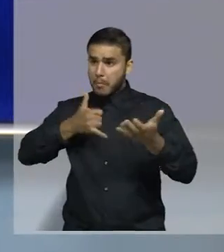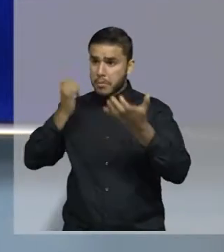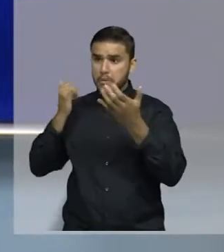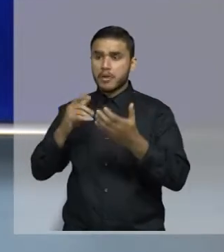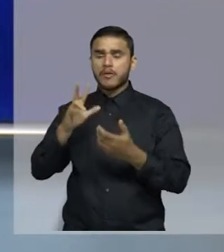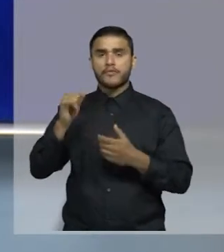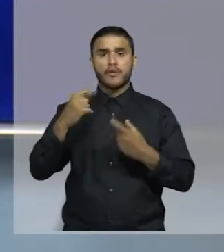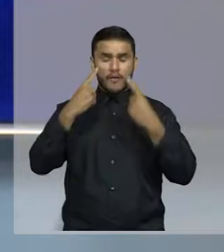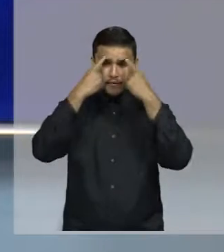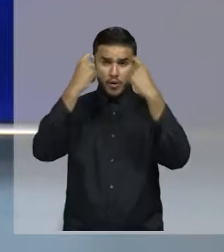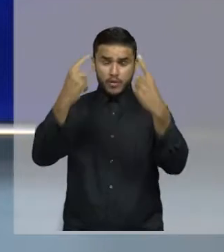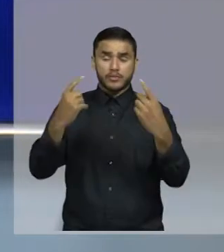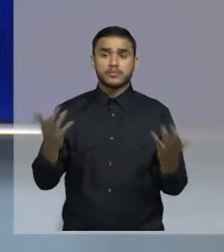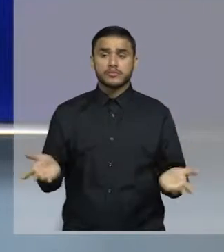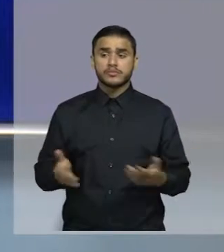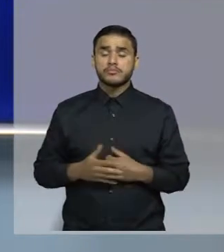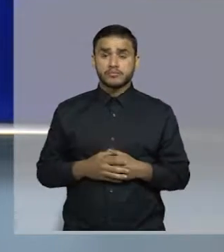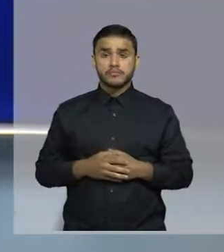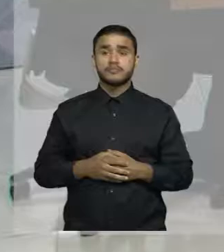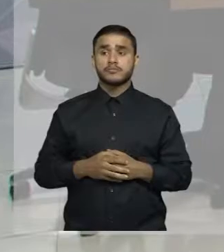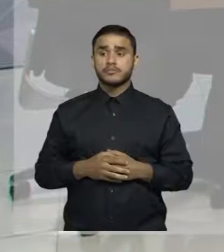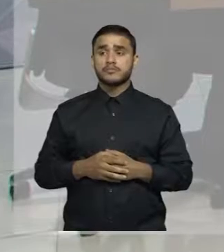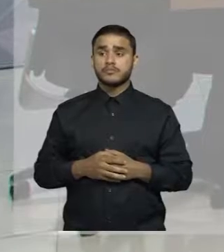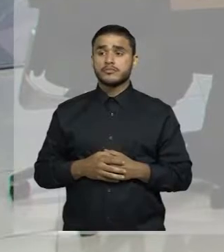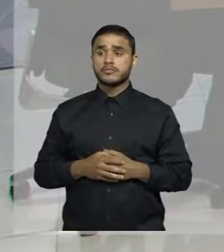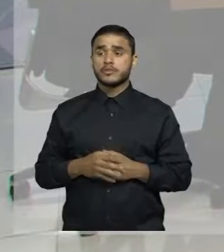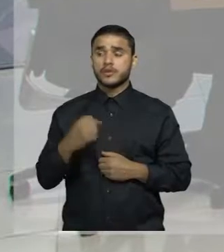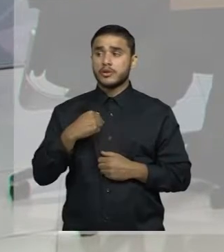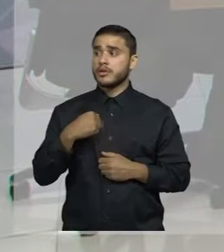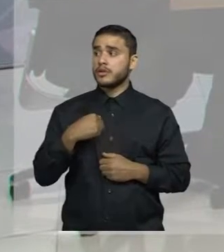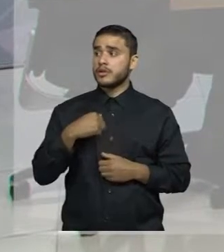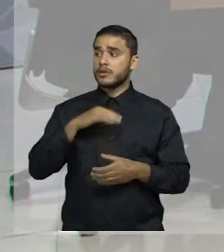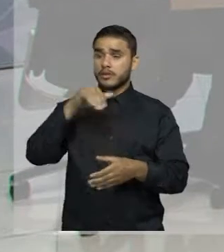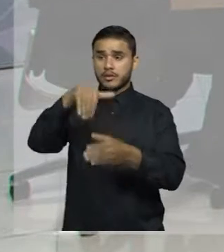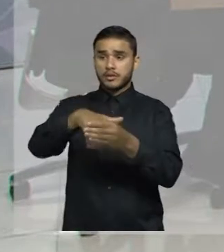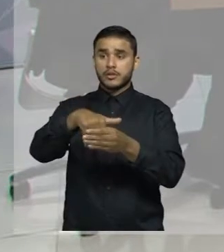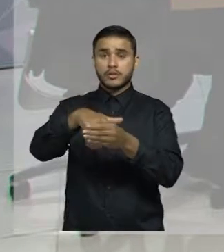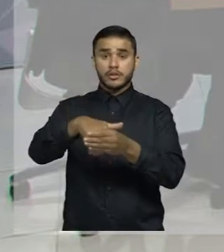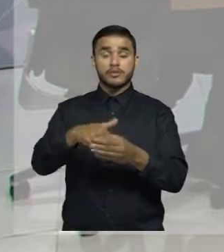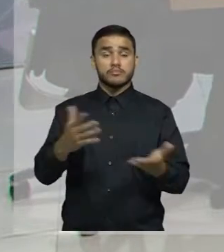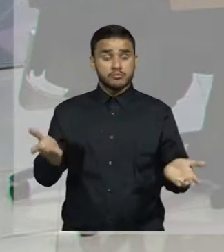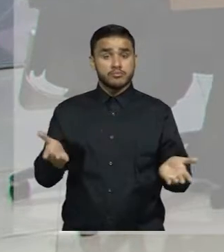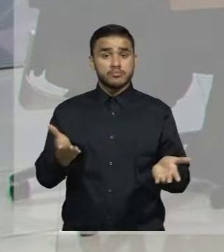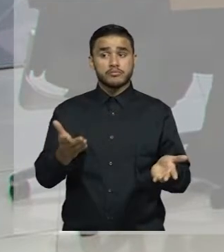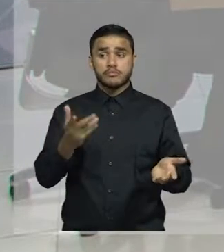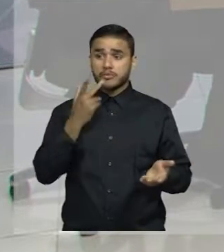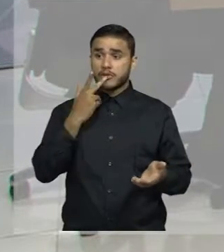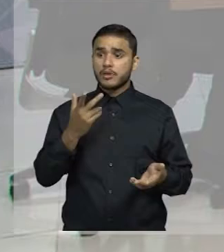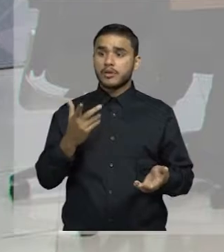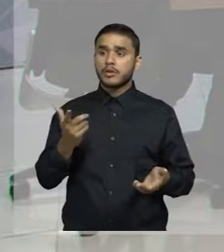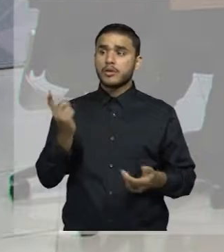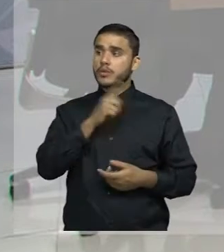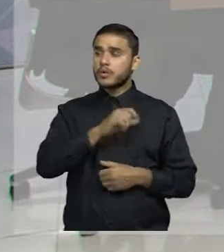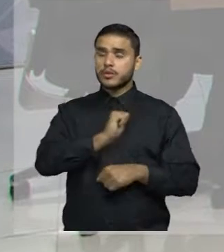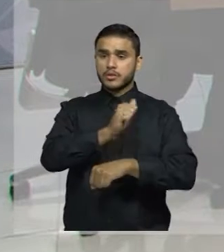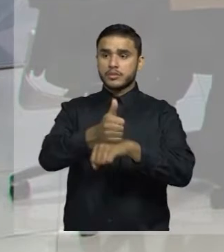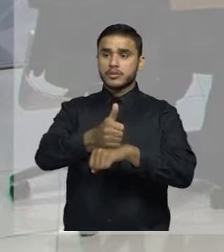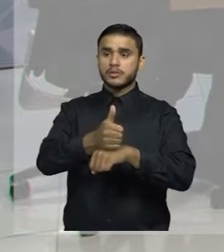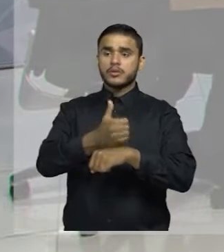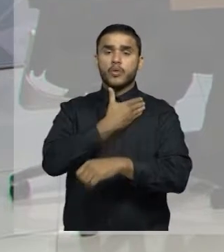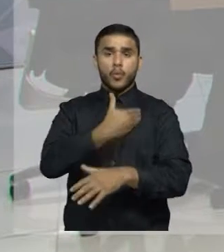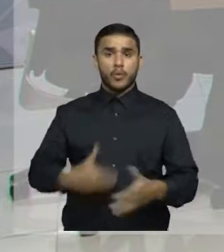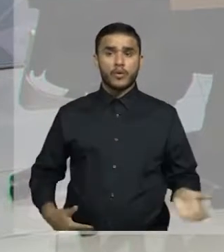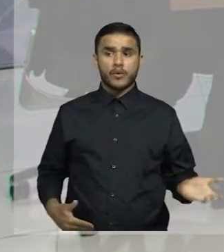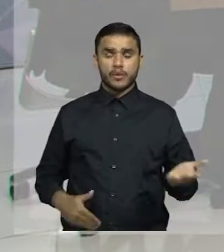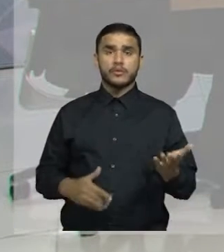era assim. Estavam dizendo. Eu não tenho nenhum problema até de confessar que o meu voto do governador foi o governador eleito. Né? E eu espero que ele governe. Não,